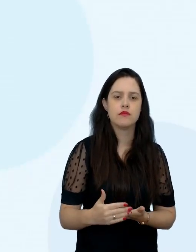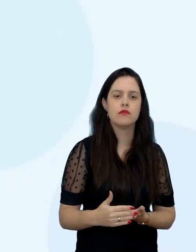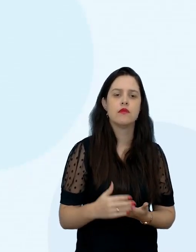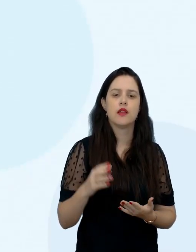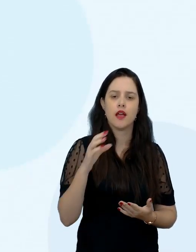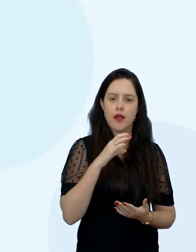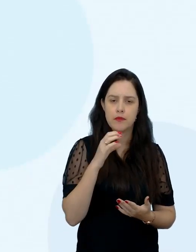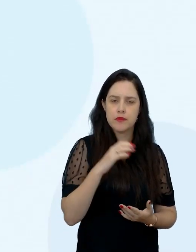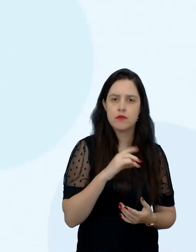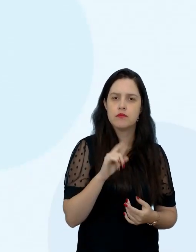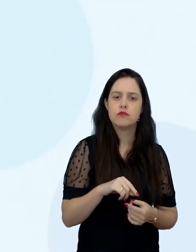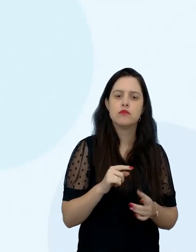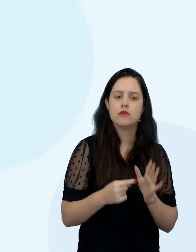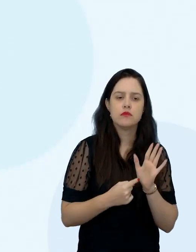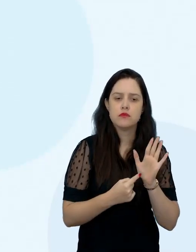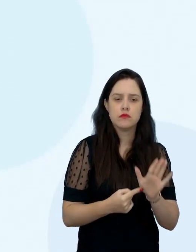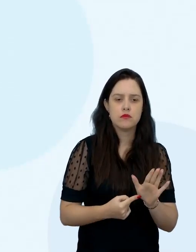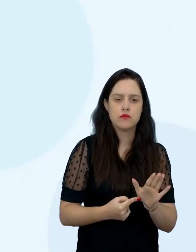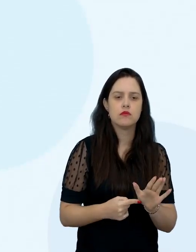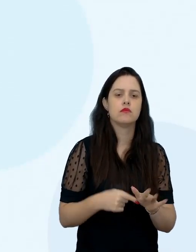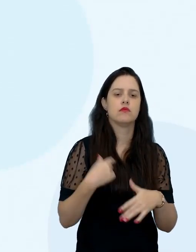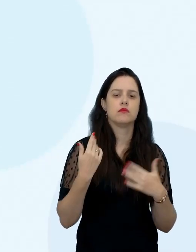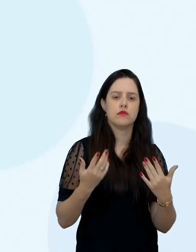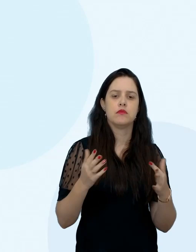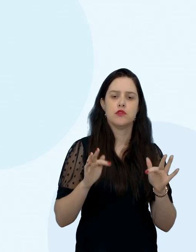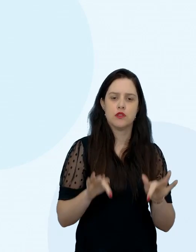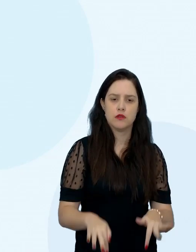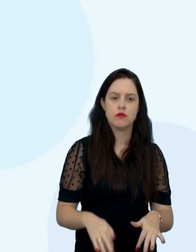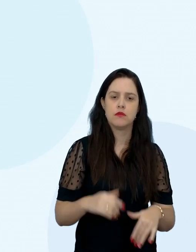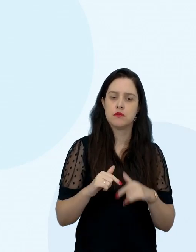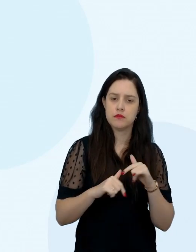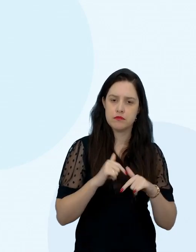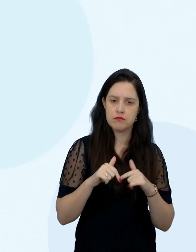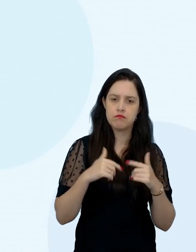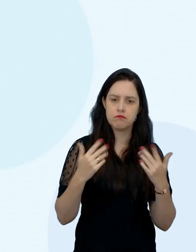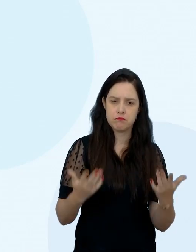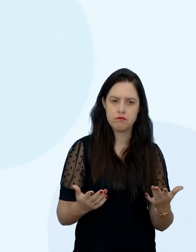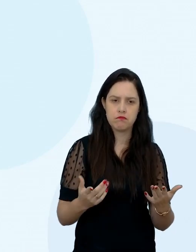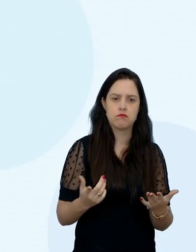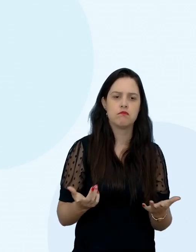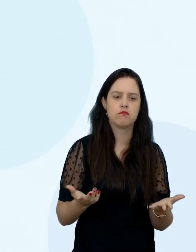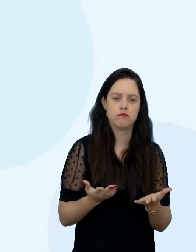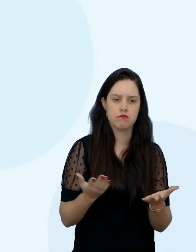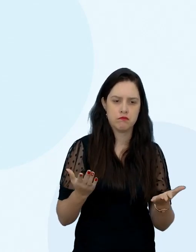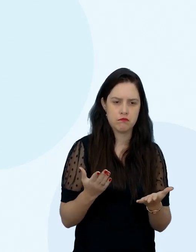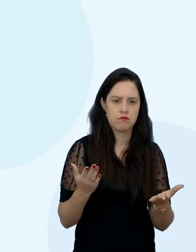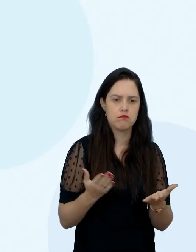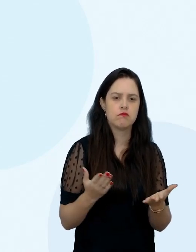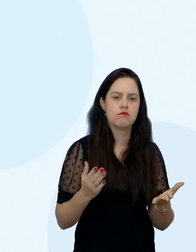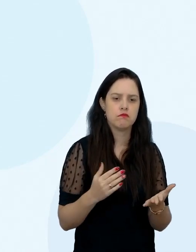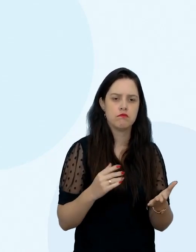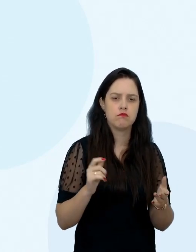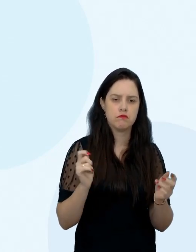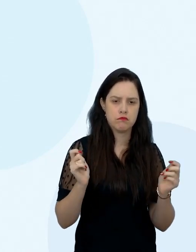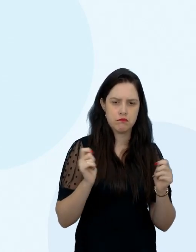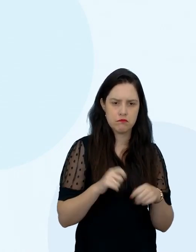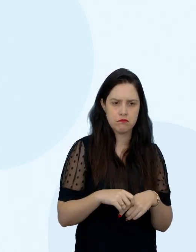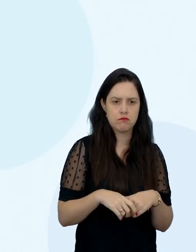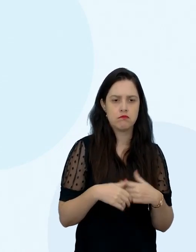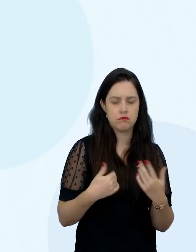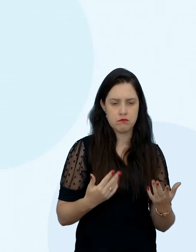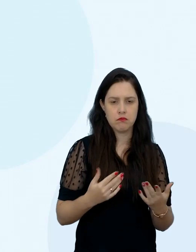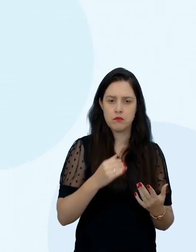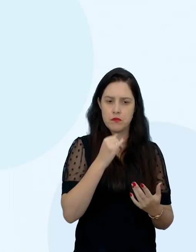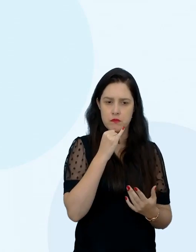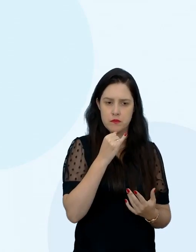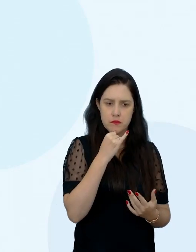rapidamente, né, das outras etapas, como sugestão para terminar aí esse trabalho, mas o foco hoje foi realmente aí a contextualização. Então, por